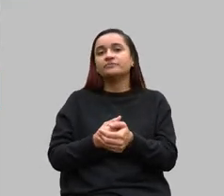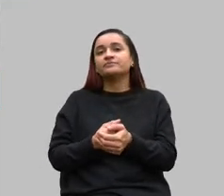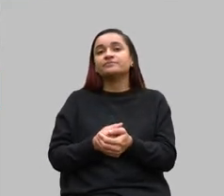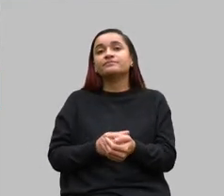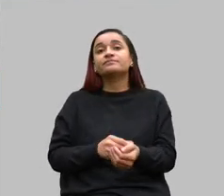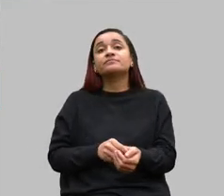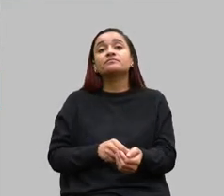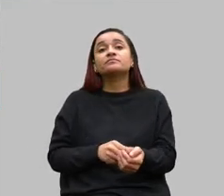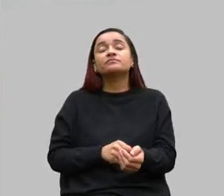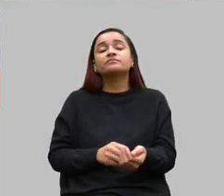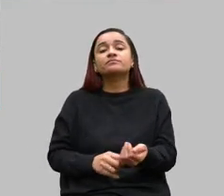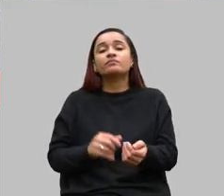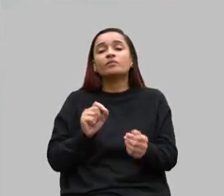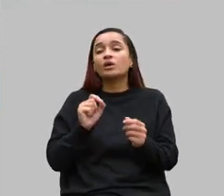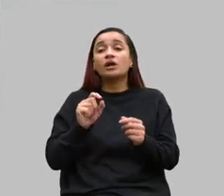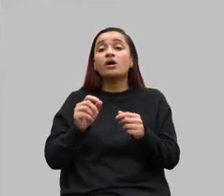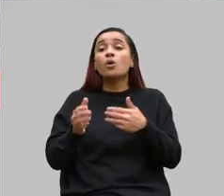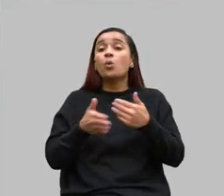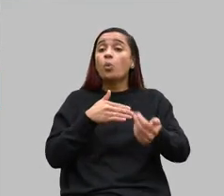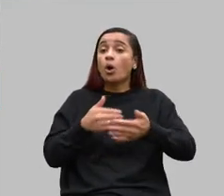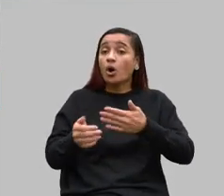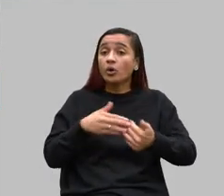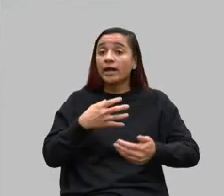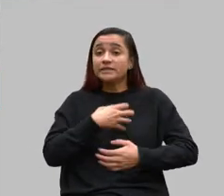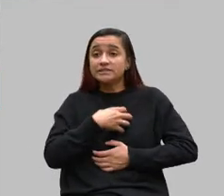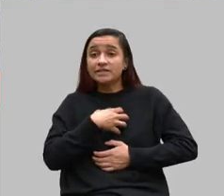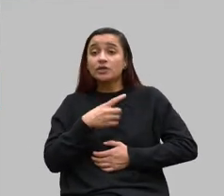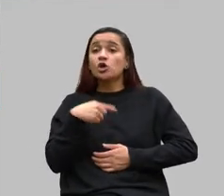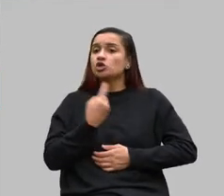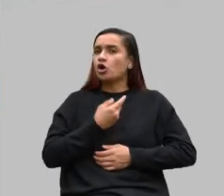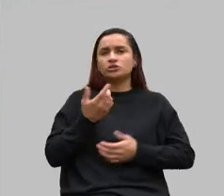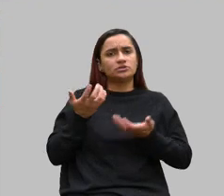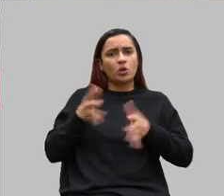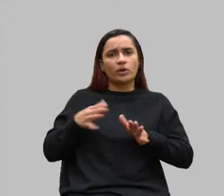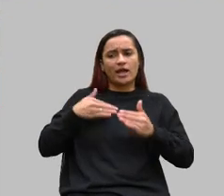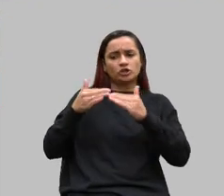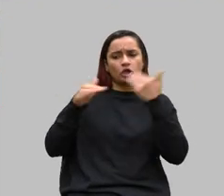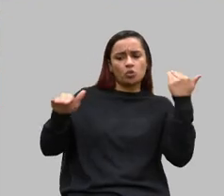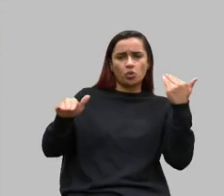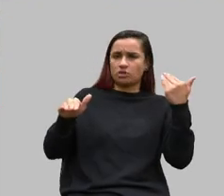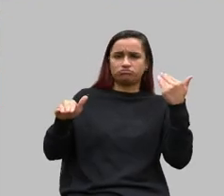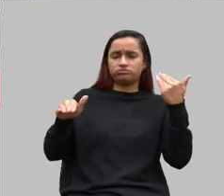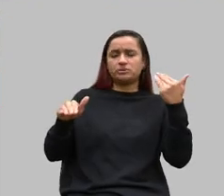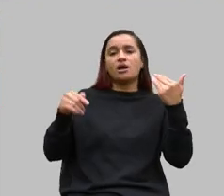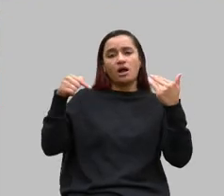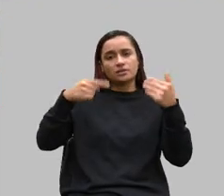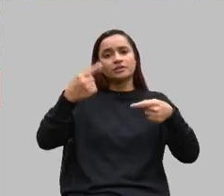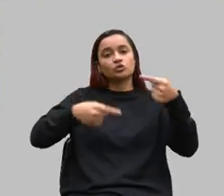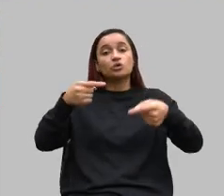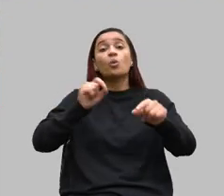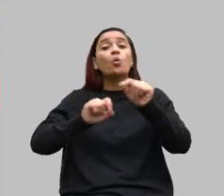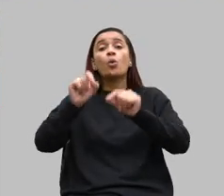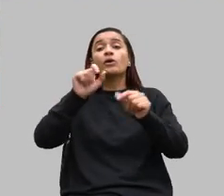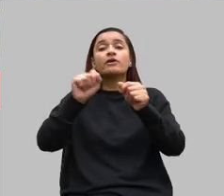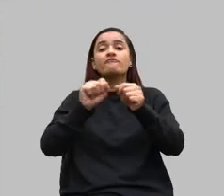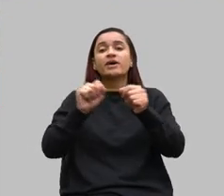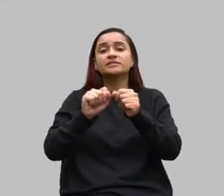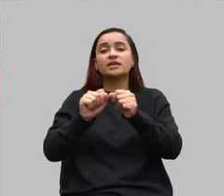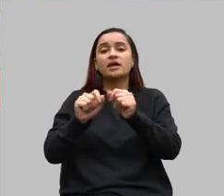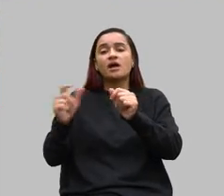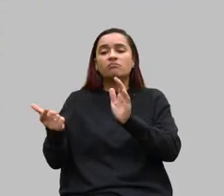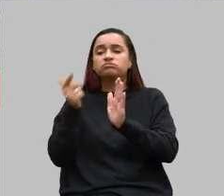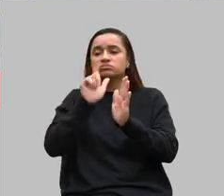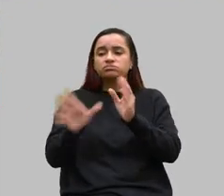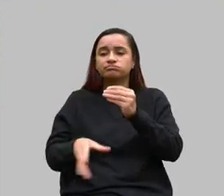qualquer forma nós nos nos vamos nos opor a uma discussão sobre o que fazer com esse adicional de vantajosidade que